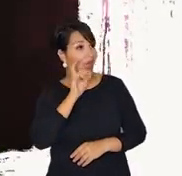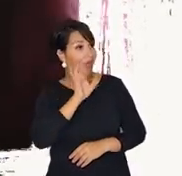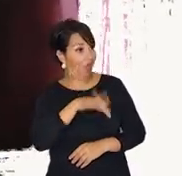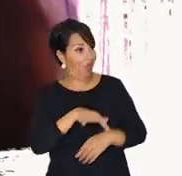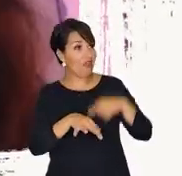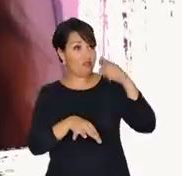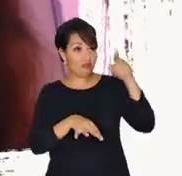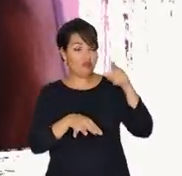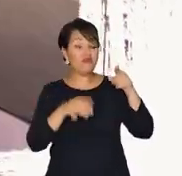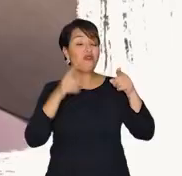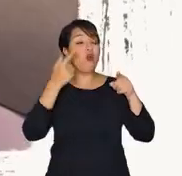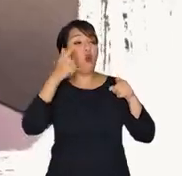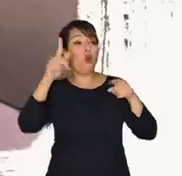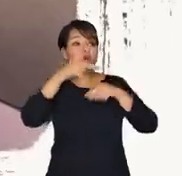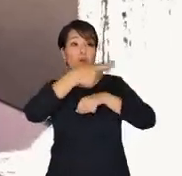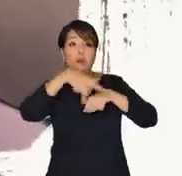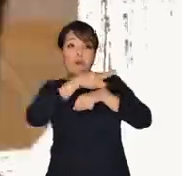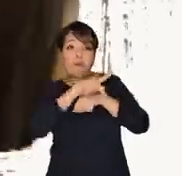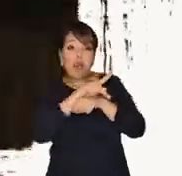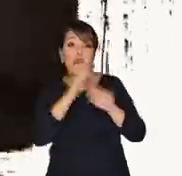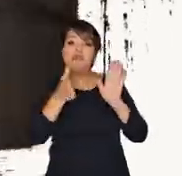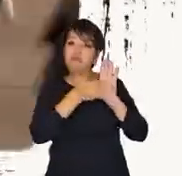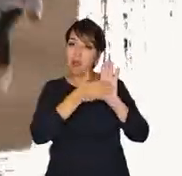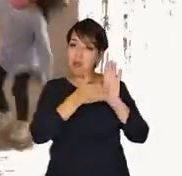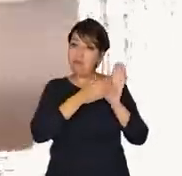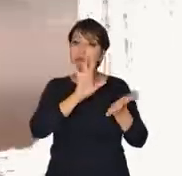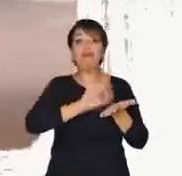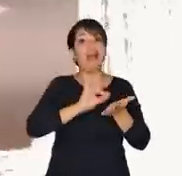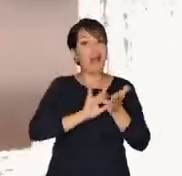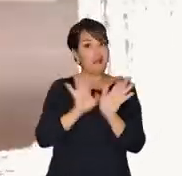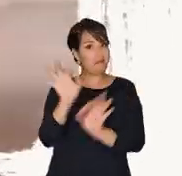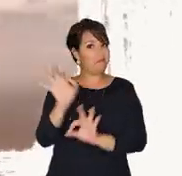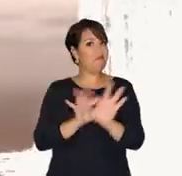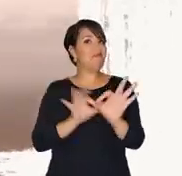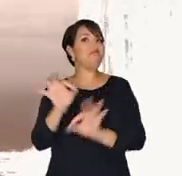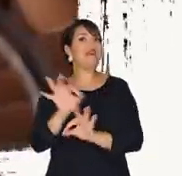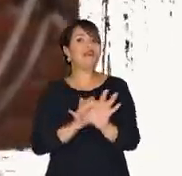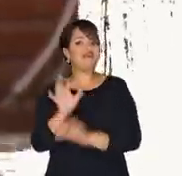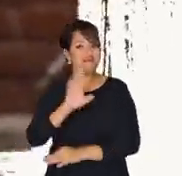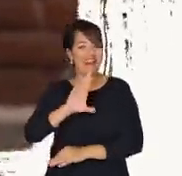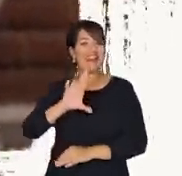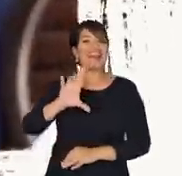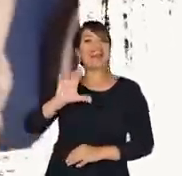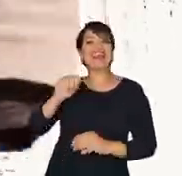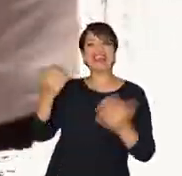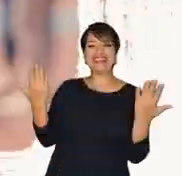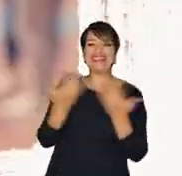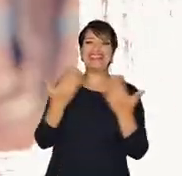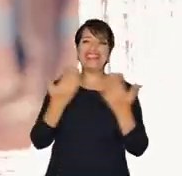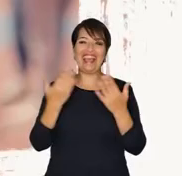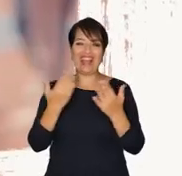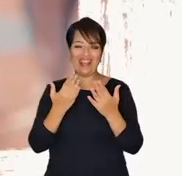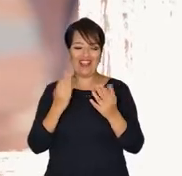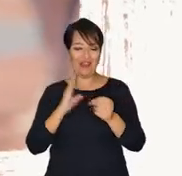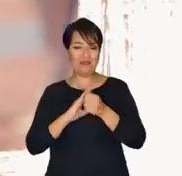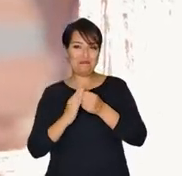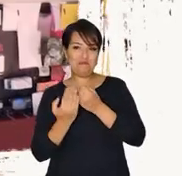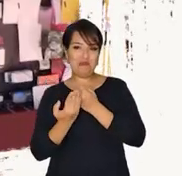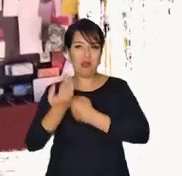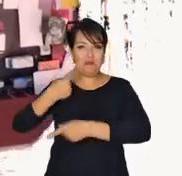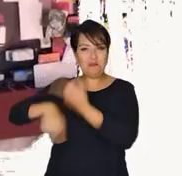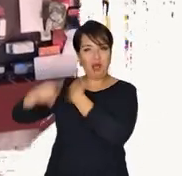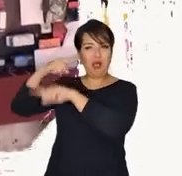estrangeiro proposta de verdade. Te prepara, Rio de Janeiro, vem aí o